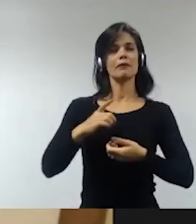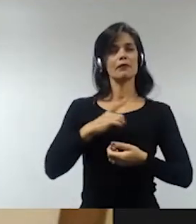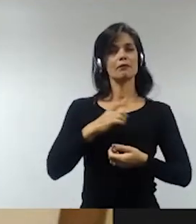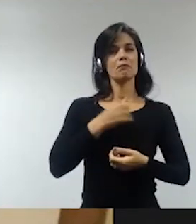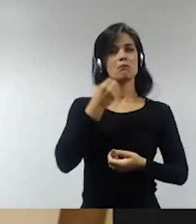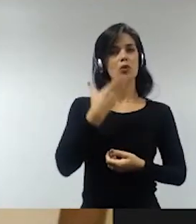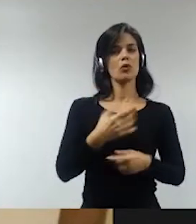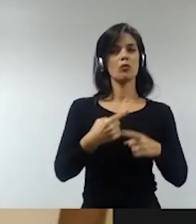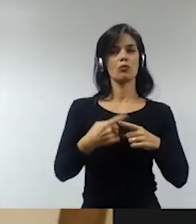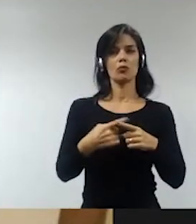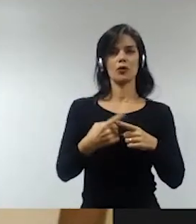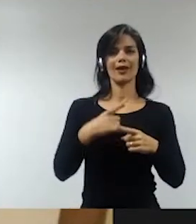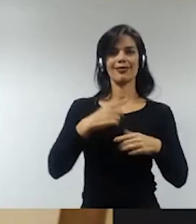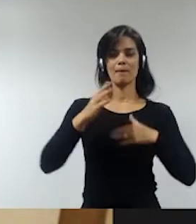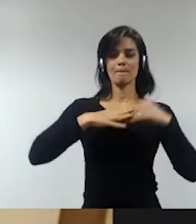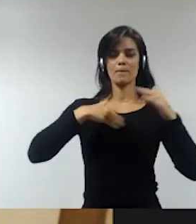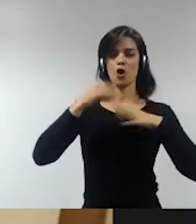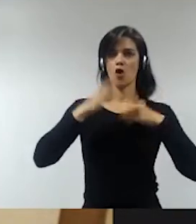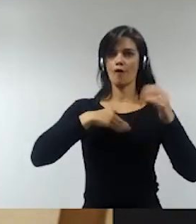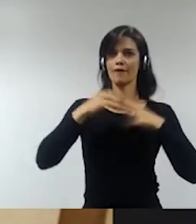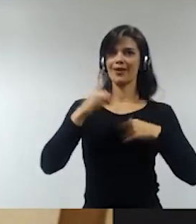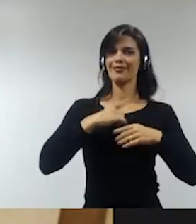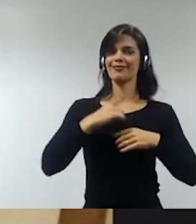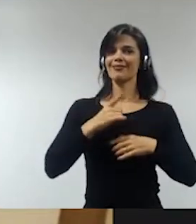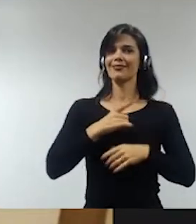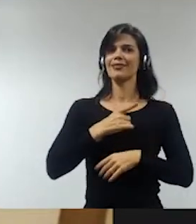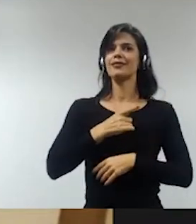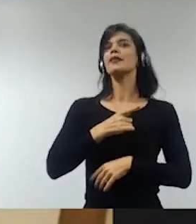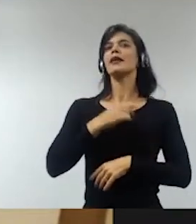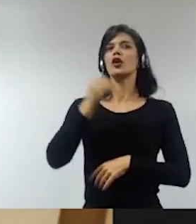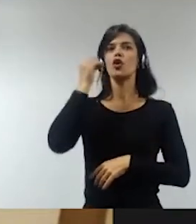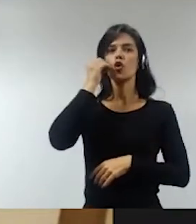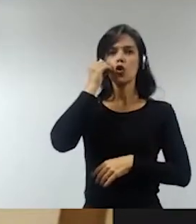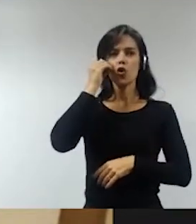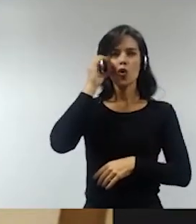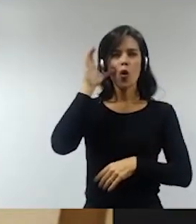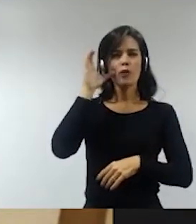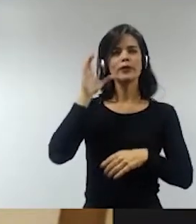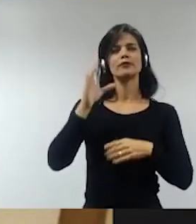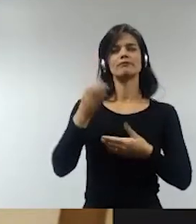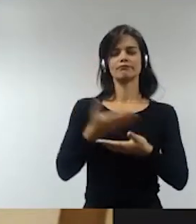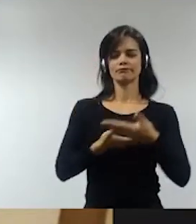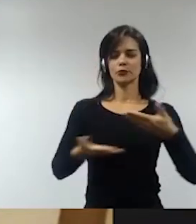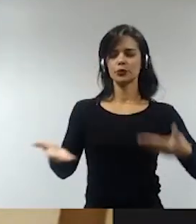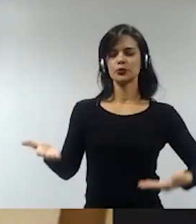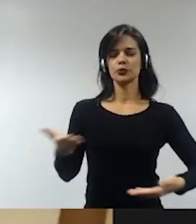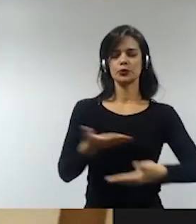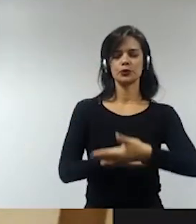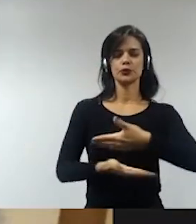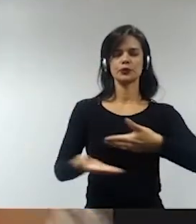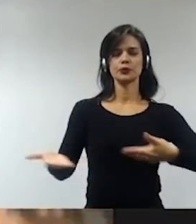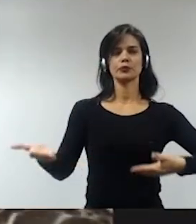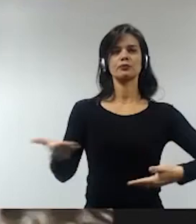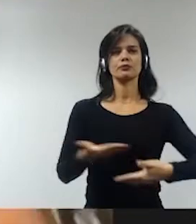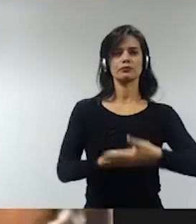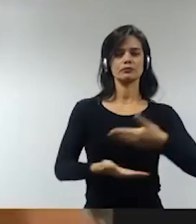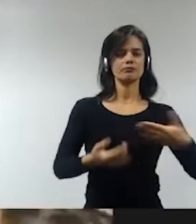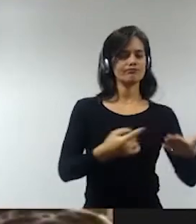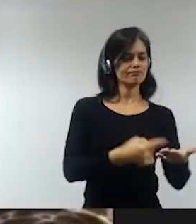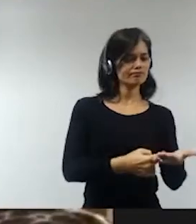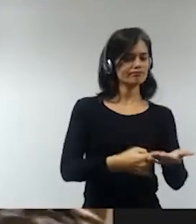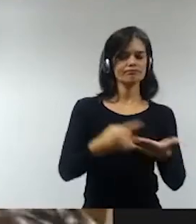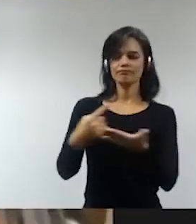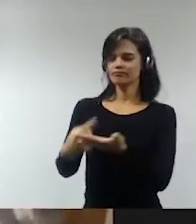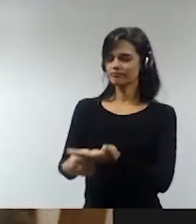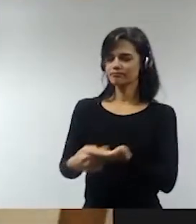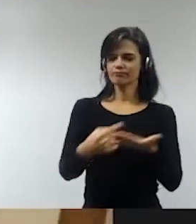porque através de um profissional que tem técnicas, né, que conhece técnicas de negociação, consegue fazer com que as